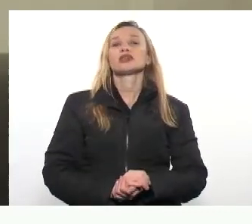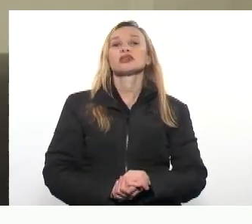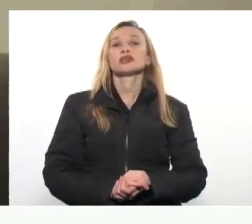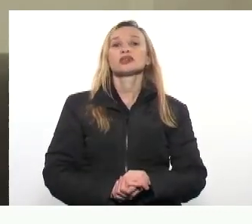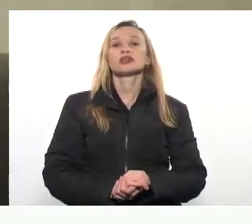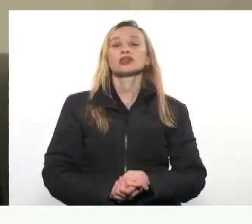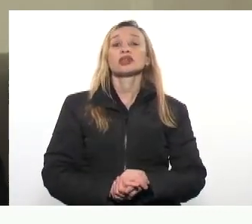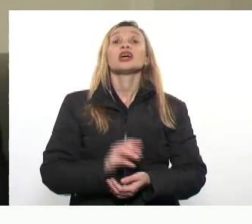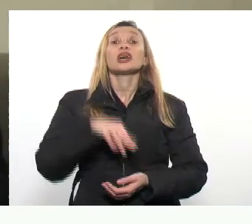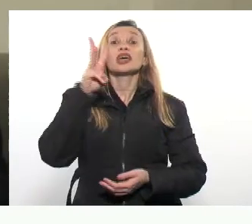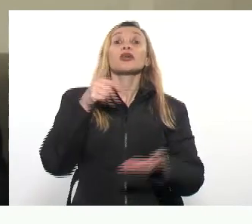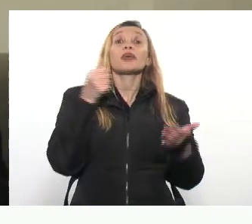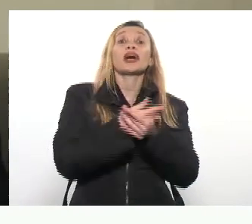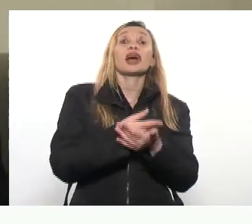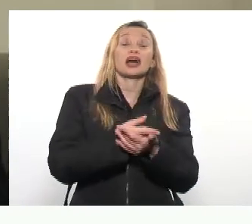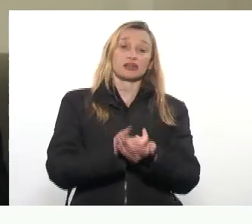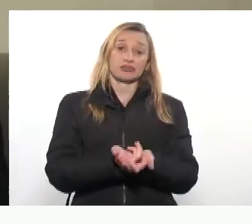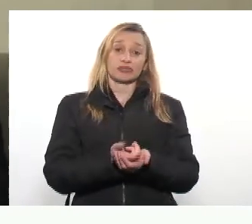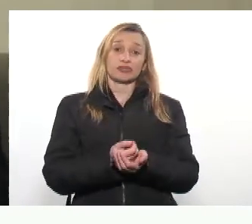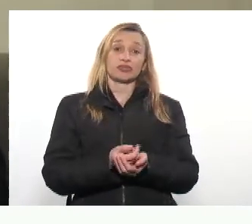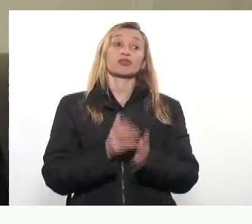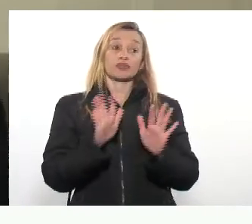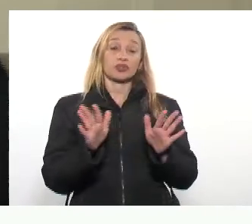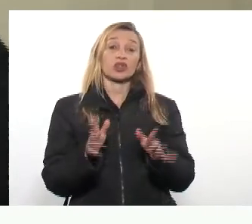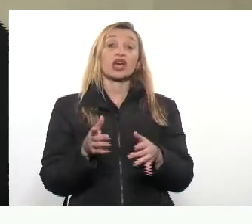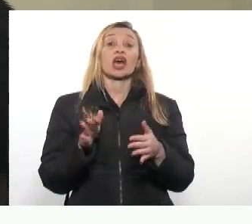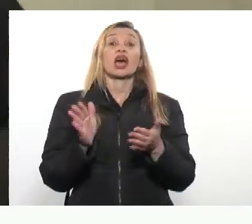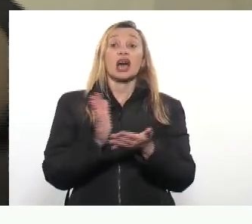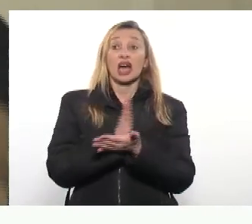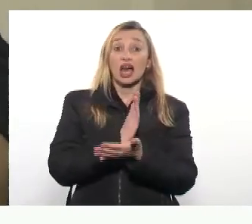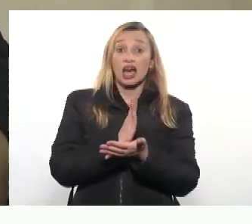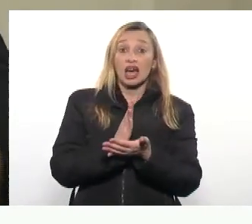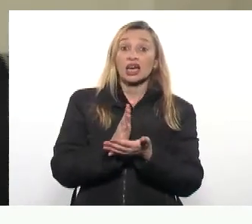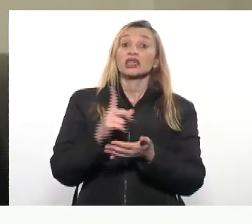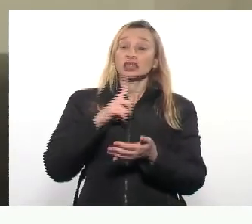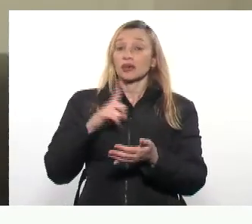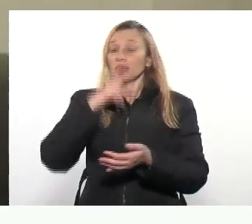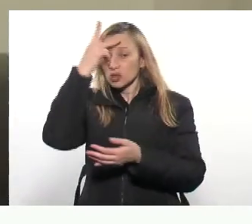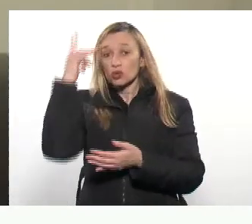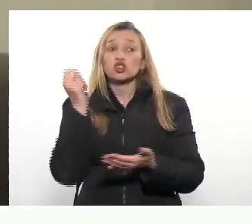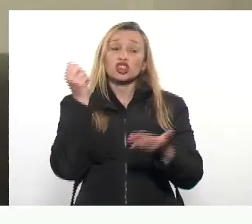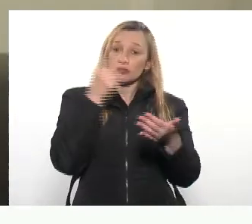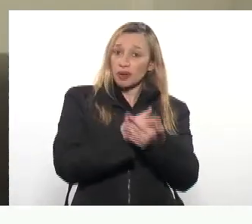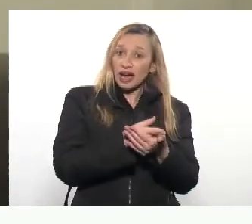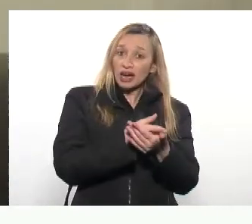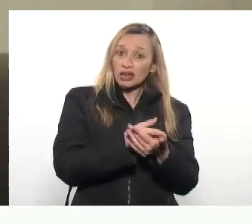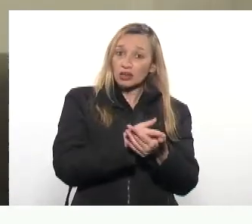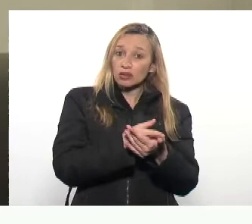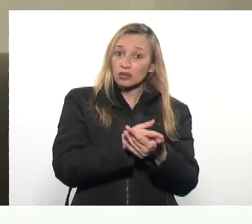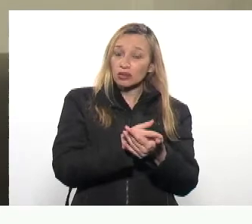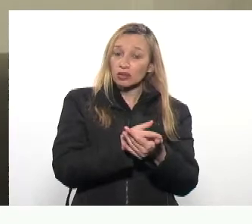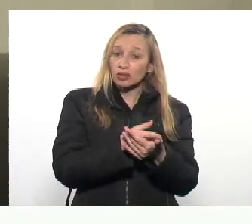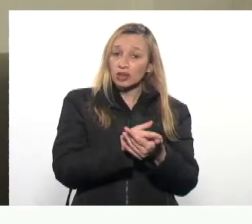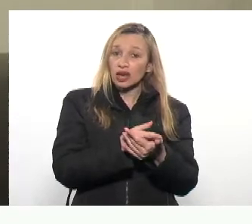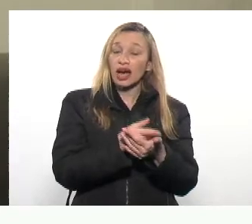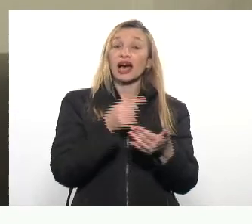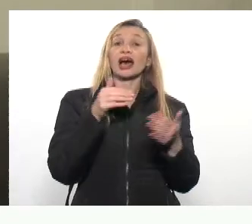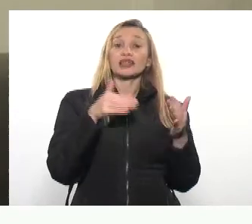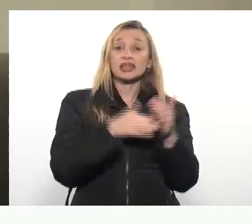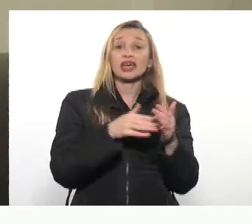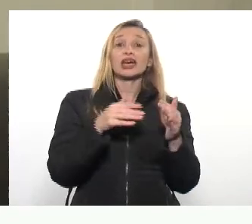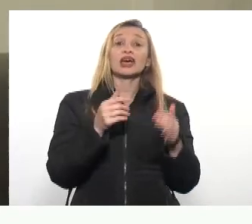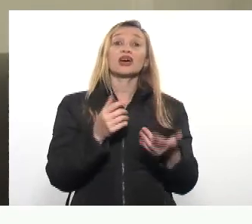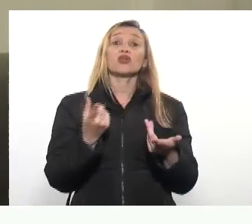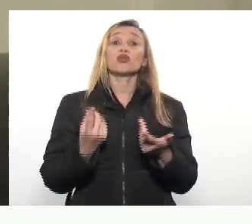E, logicamente, quem paga a conta, de repente, está pagando aquela conta de quem não pagou. E o que a SEDAI hoje está fazendo